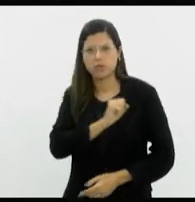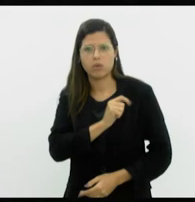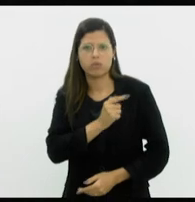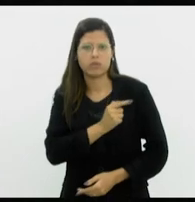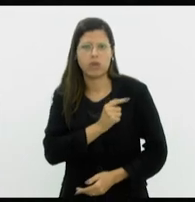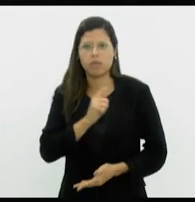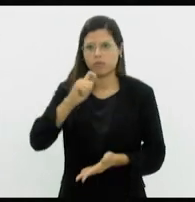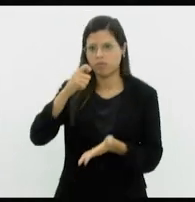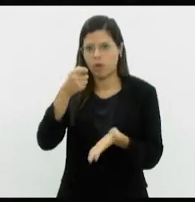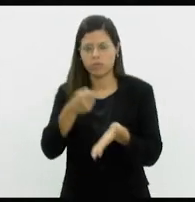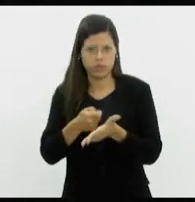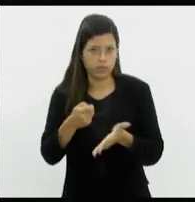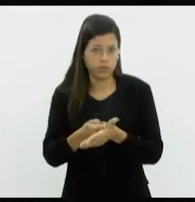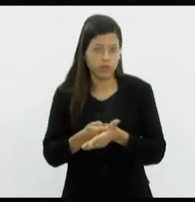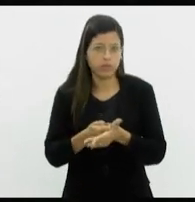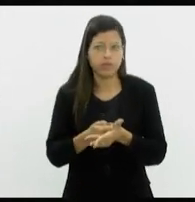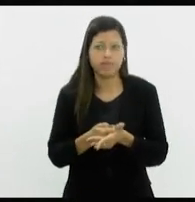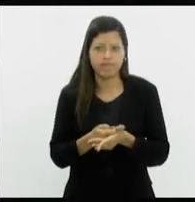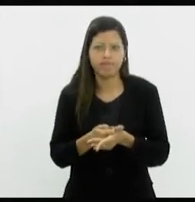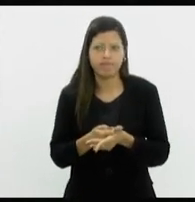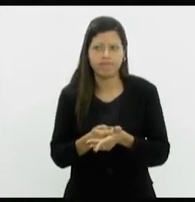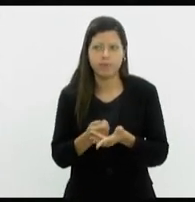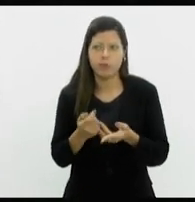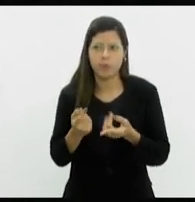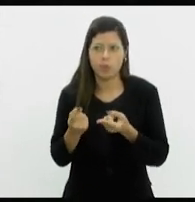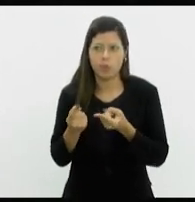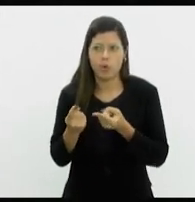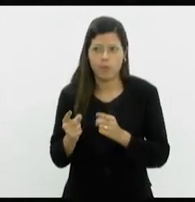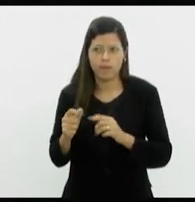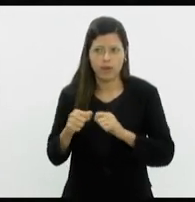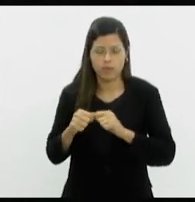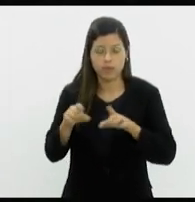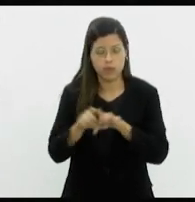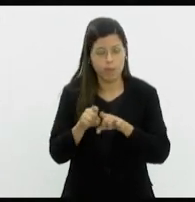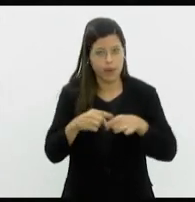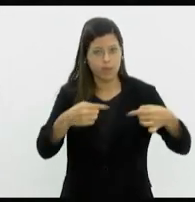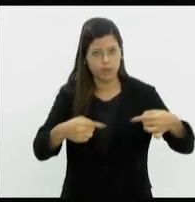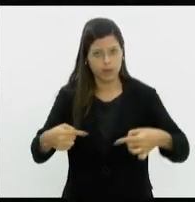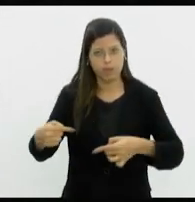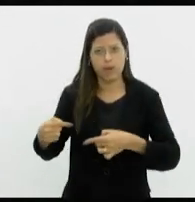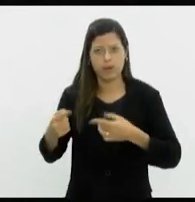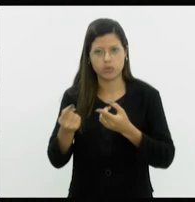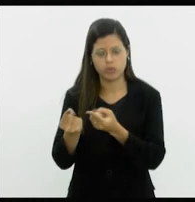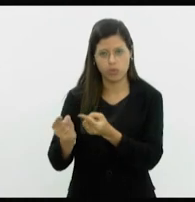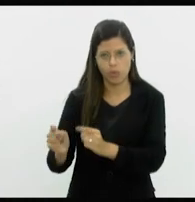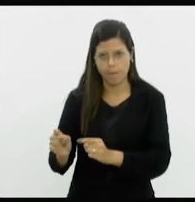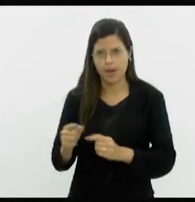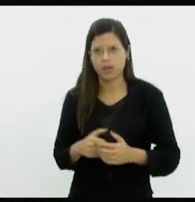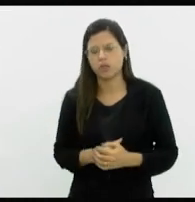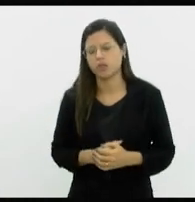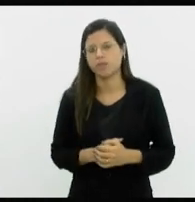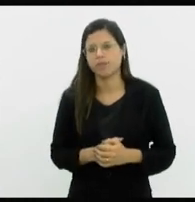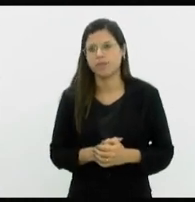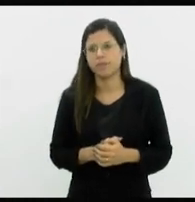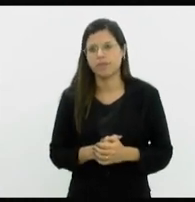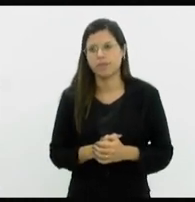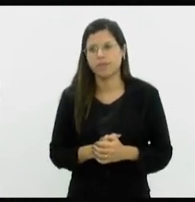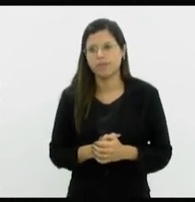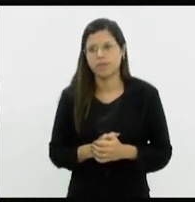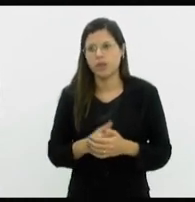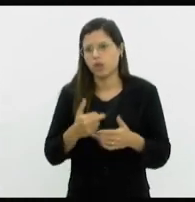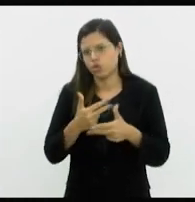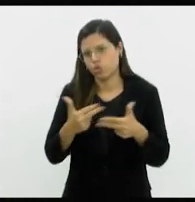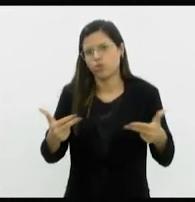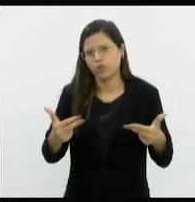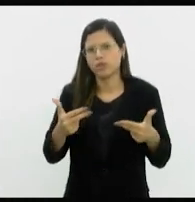autoritarismo, né, no combate. Faremos também um debate do combate às mazelas do município,